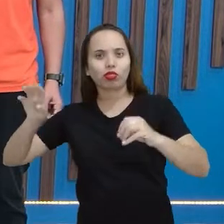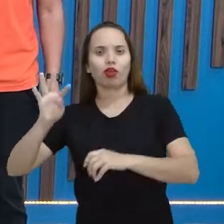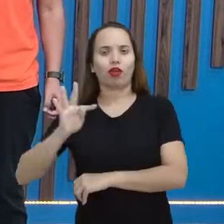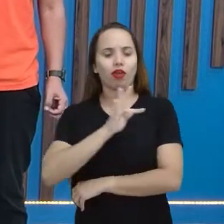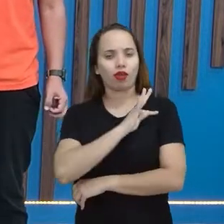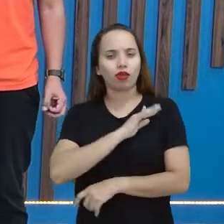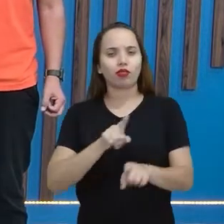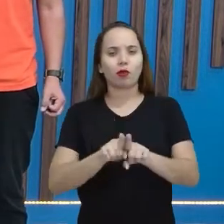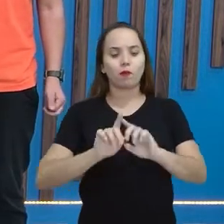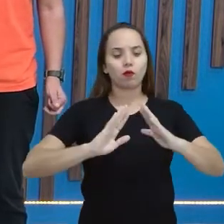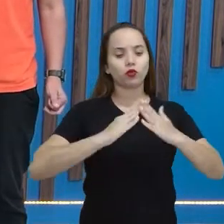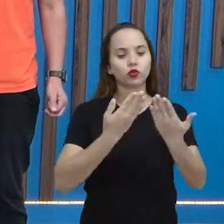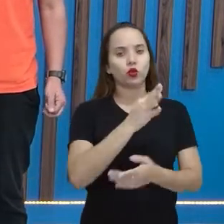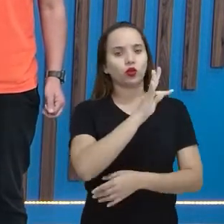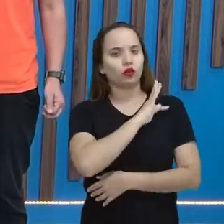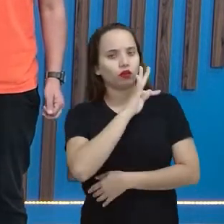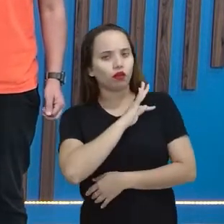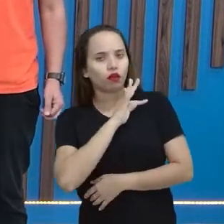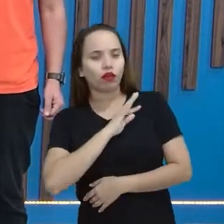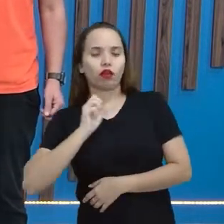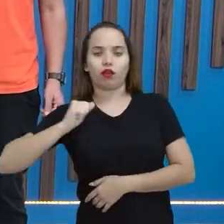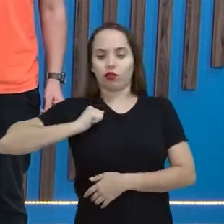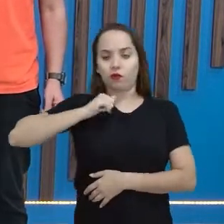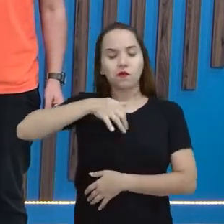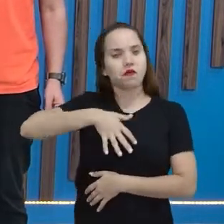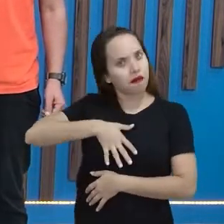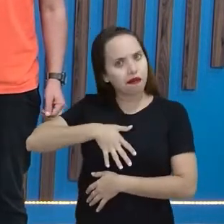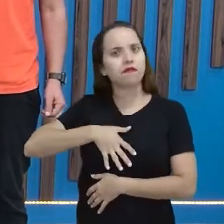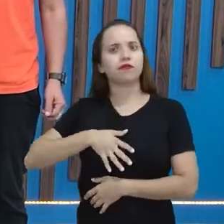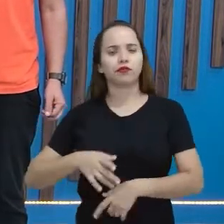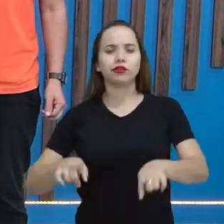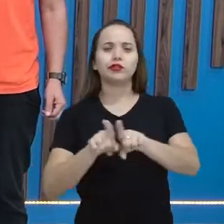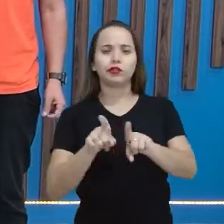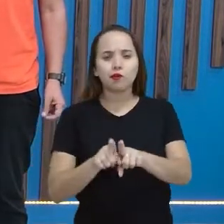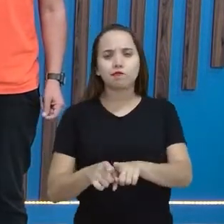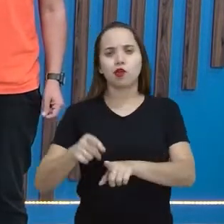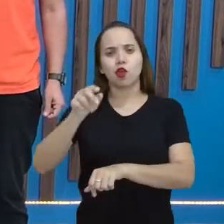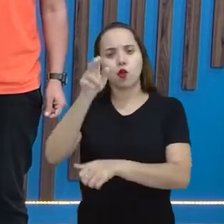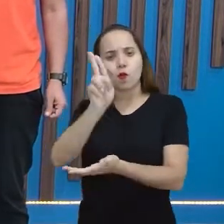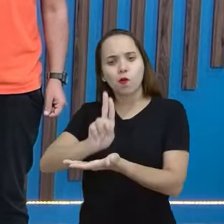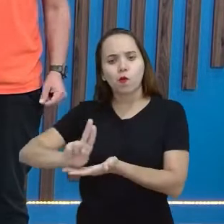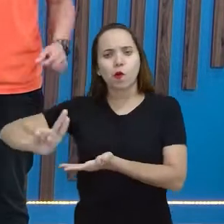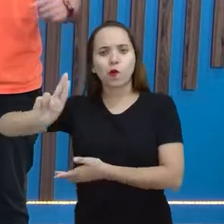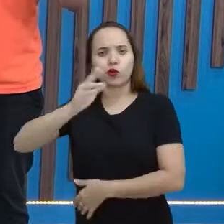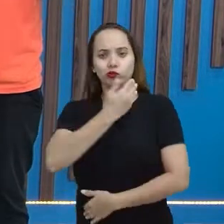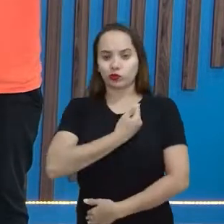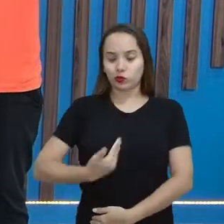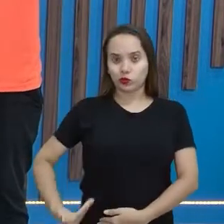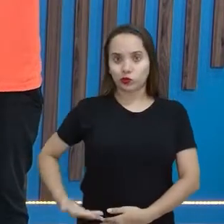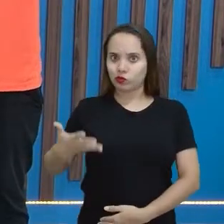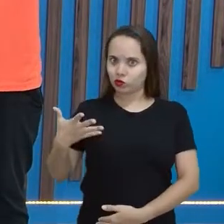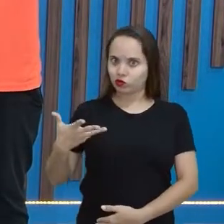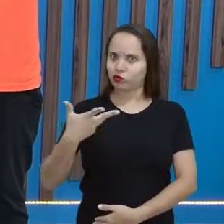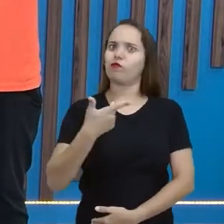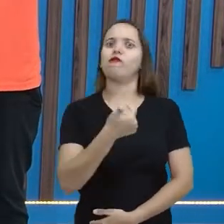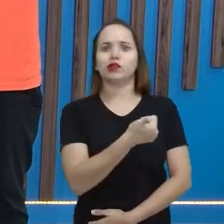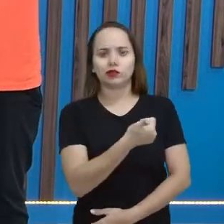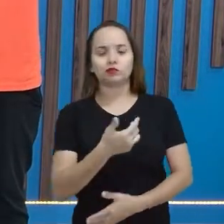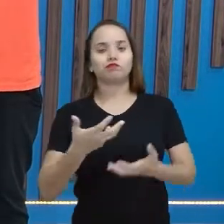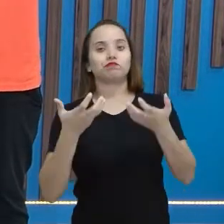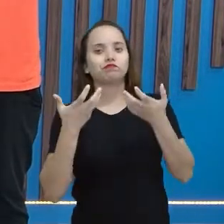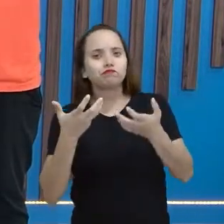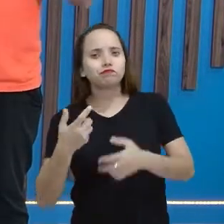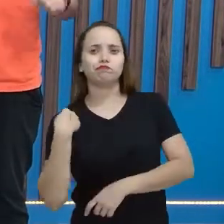fazer um Instituto Federal Técnico, fazer uma universidade pública de qualidade. E é isso que a gente quer e nossos professores